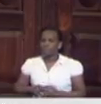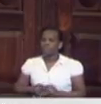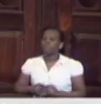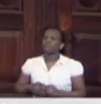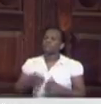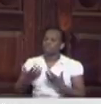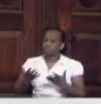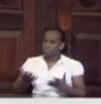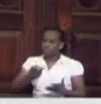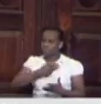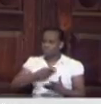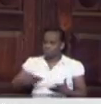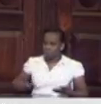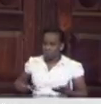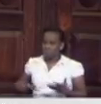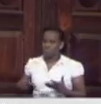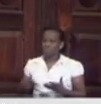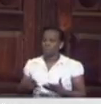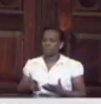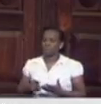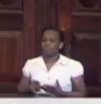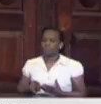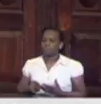Quero, senhor presidente,